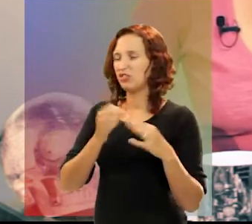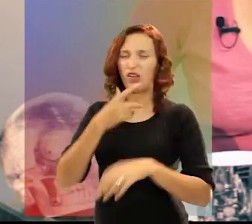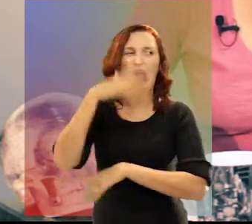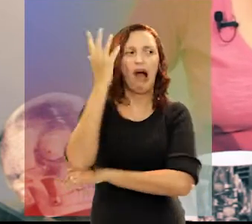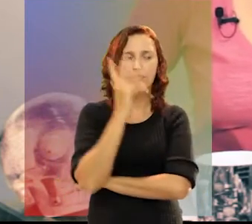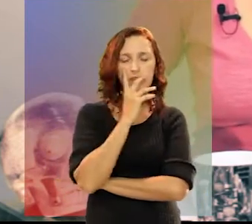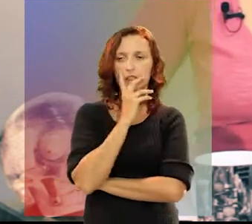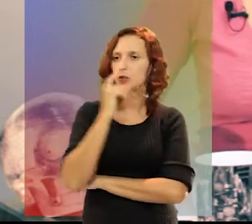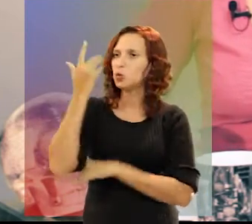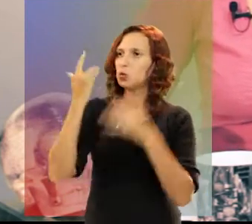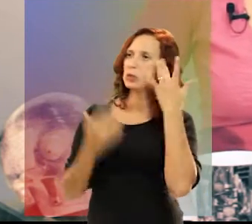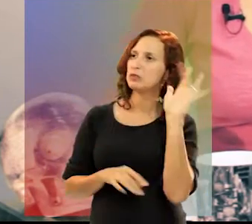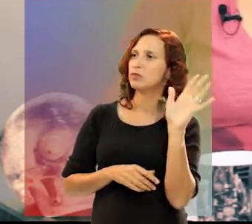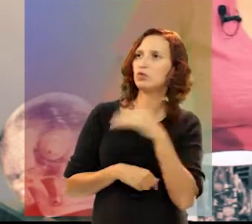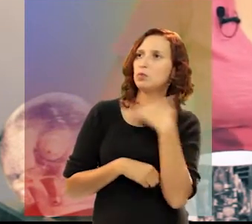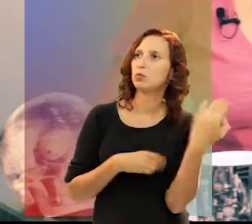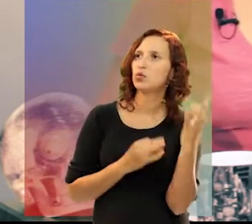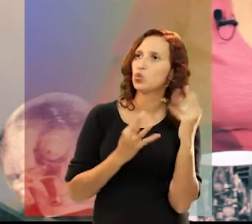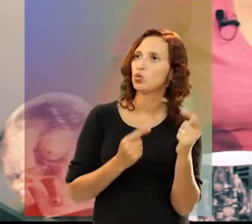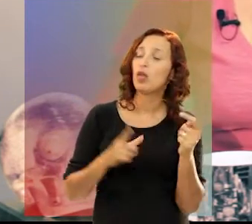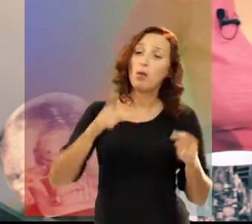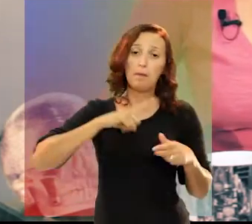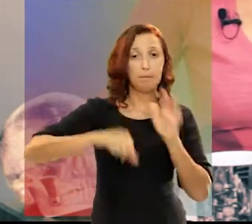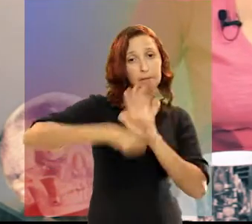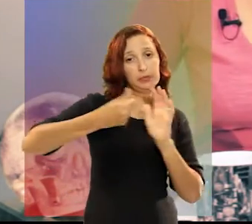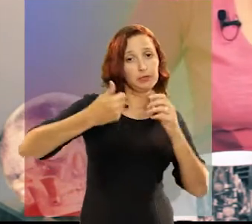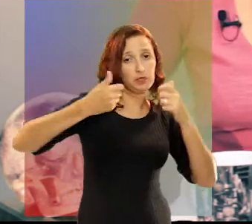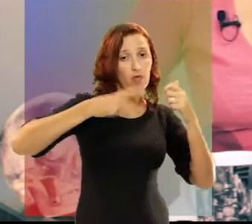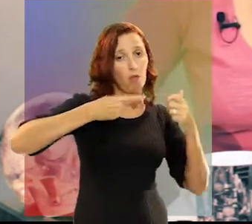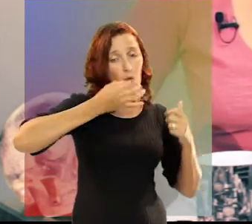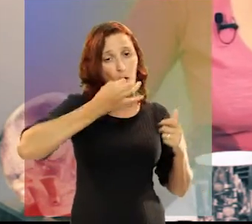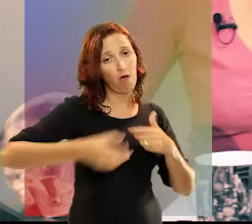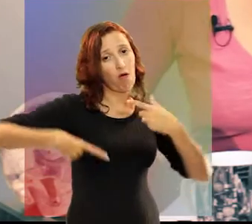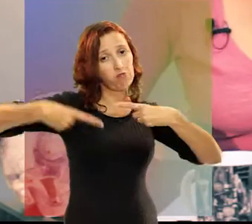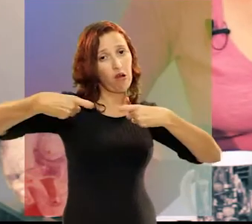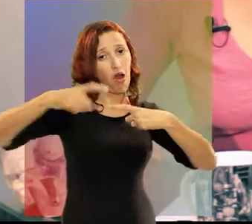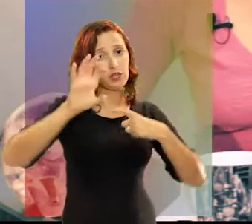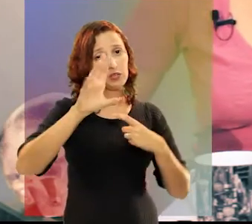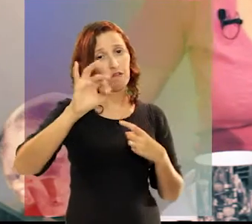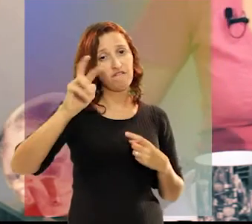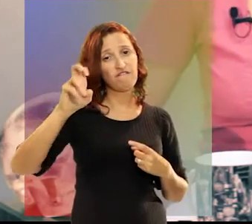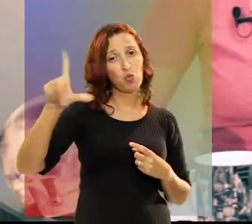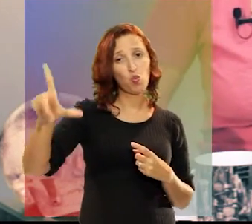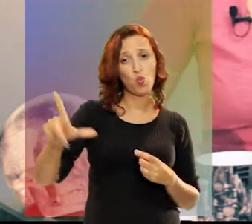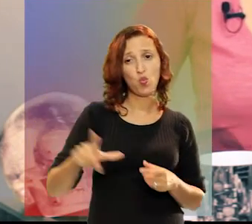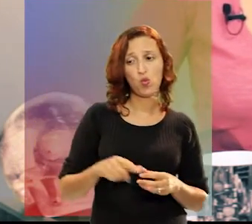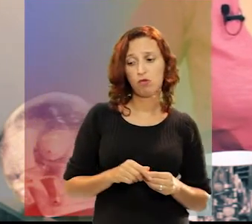Não vai não. Ah, vai. Não, acho que vem uma guerra civil antes disso acontecer. Tá bom.